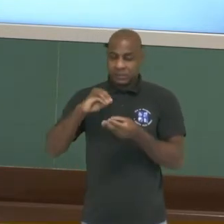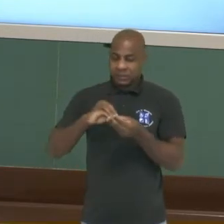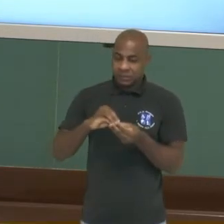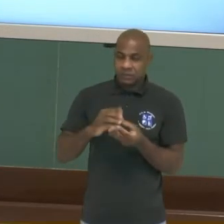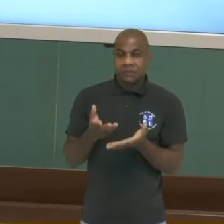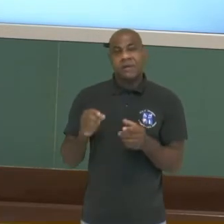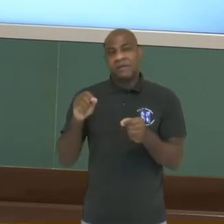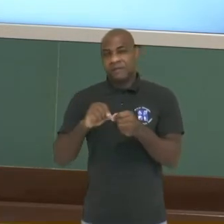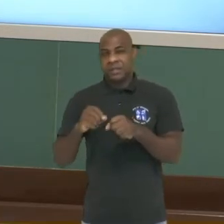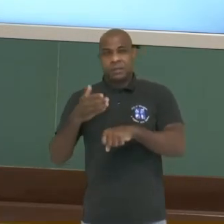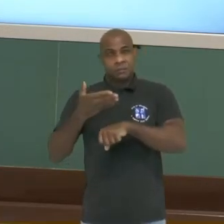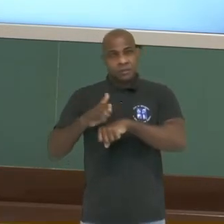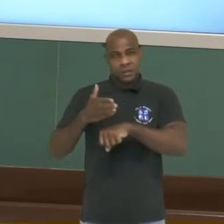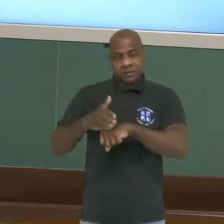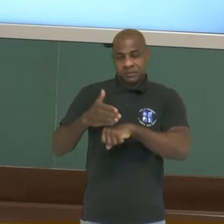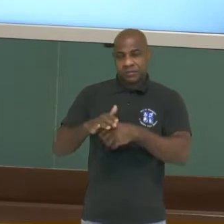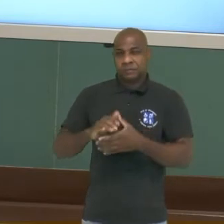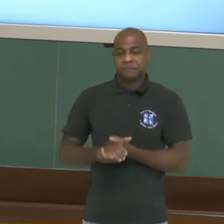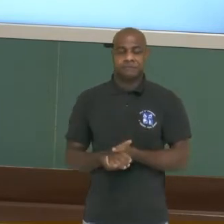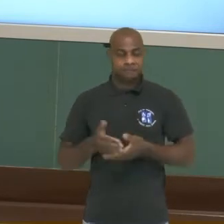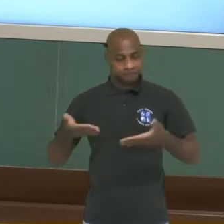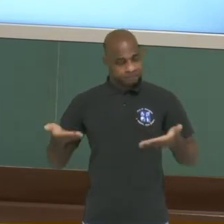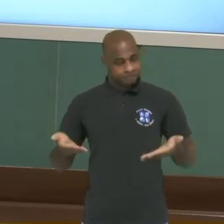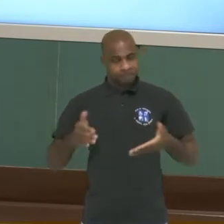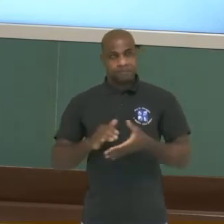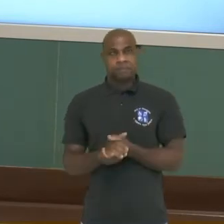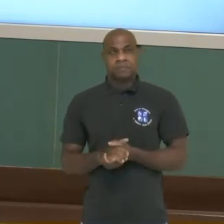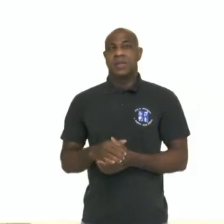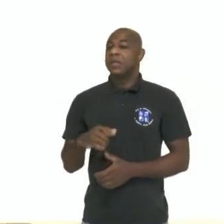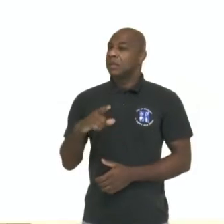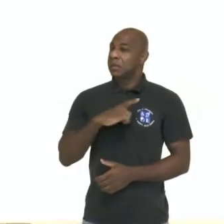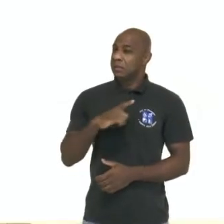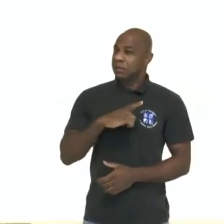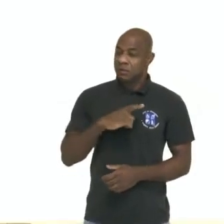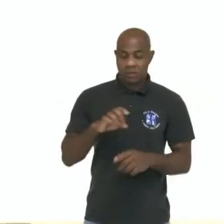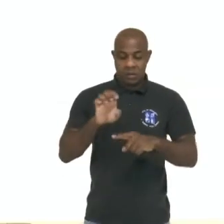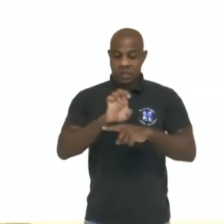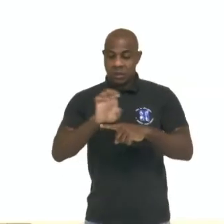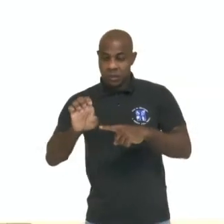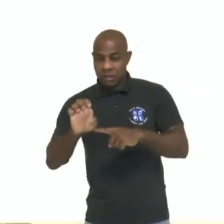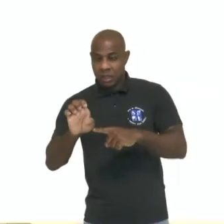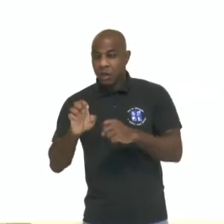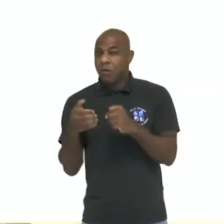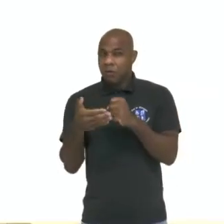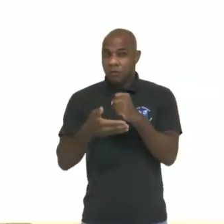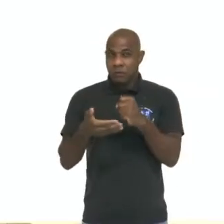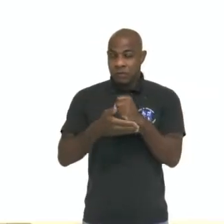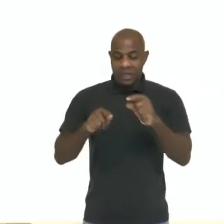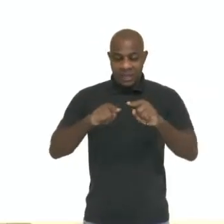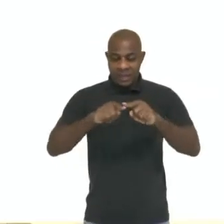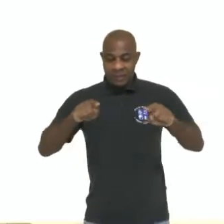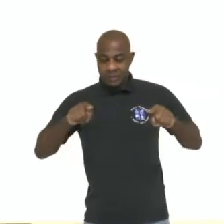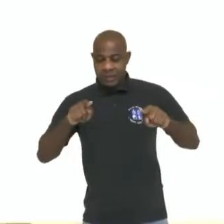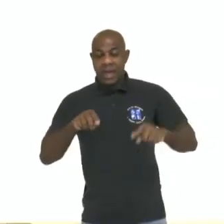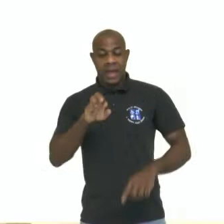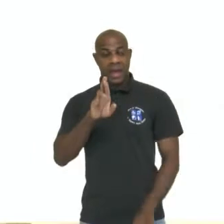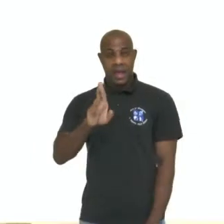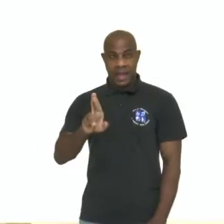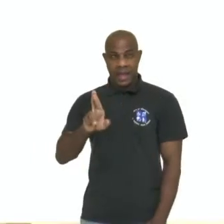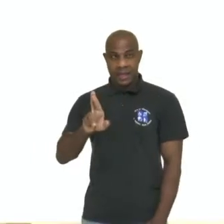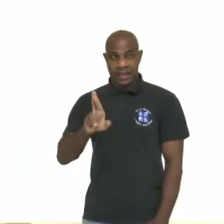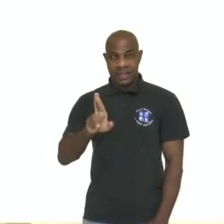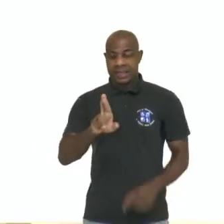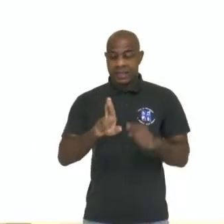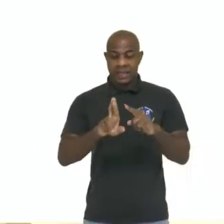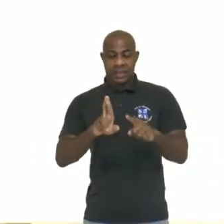mesmo fazendo uma prática. Obter a equação fundamental da reta R que